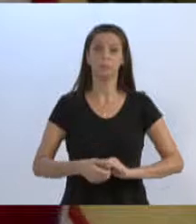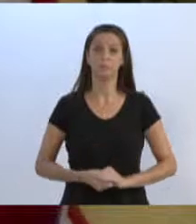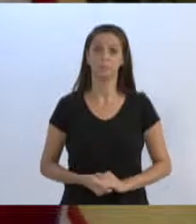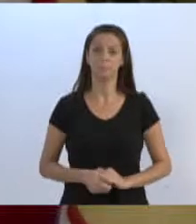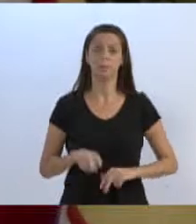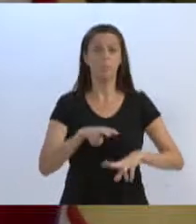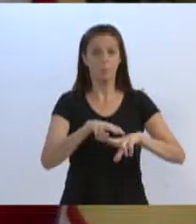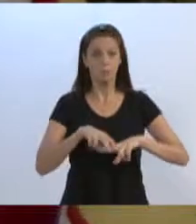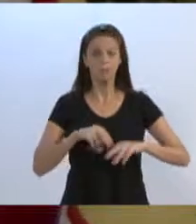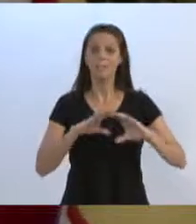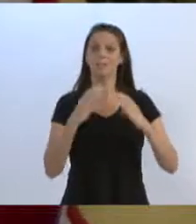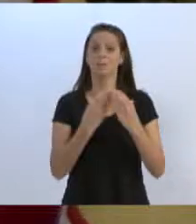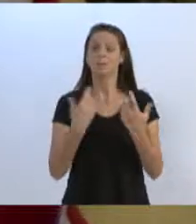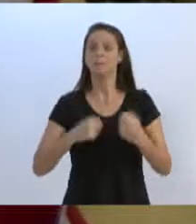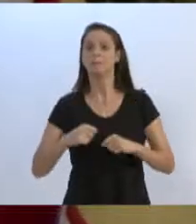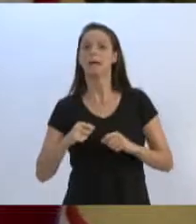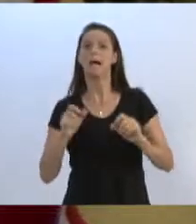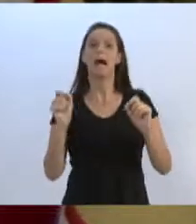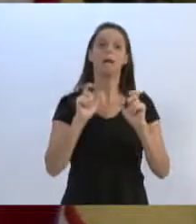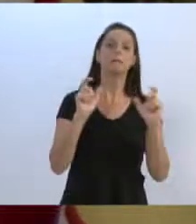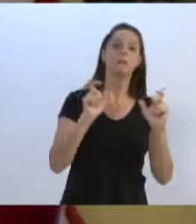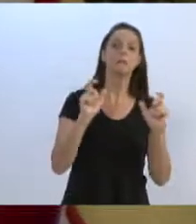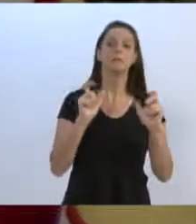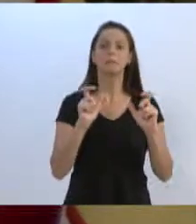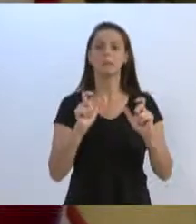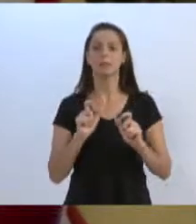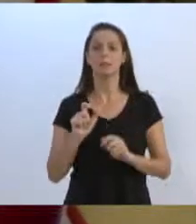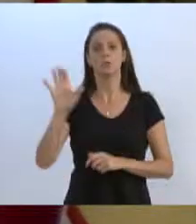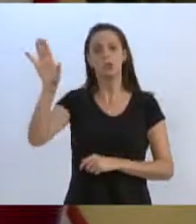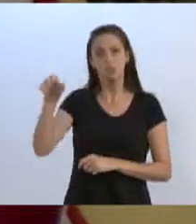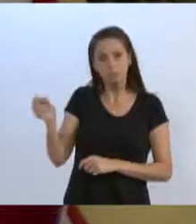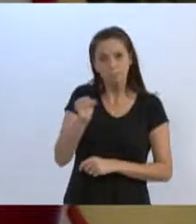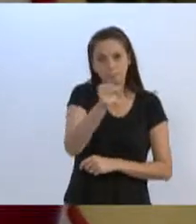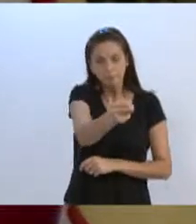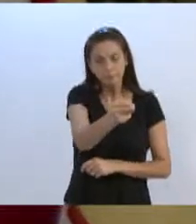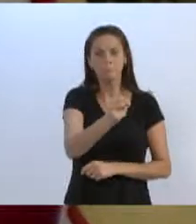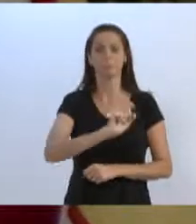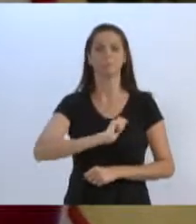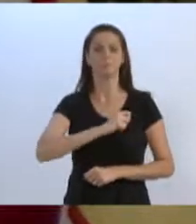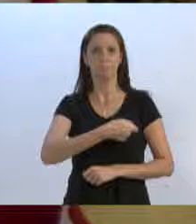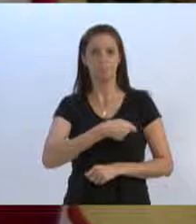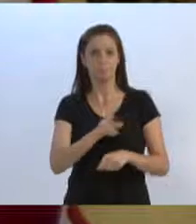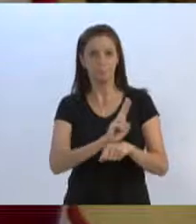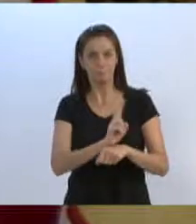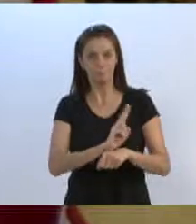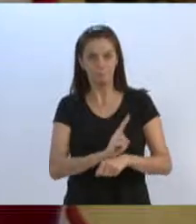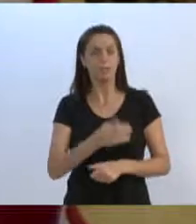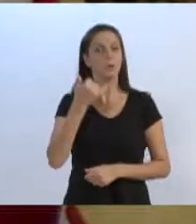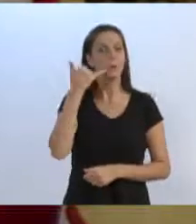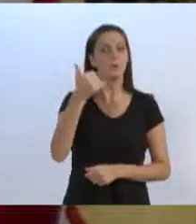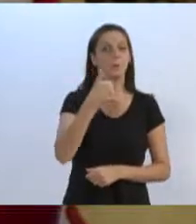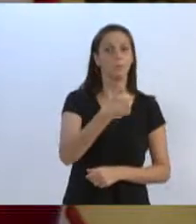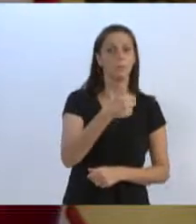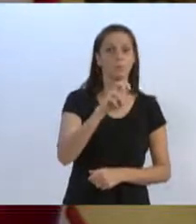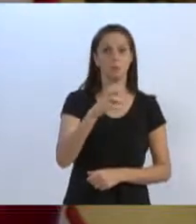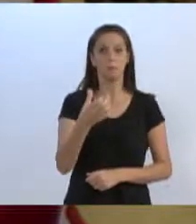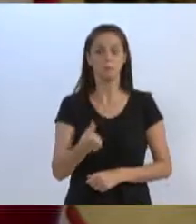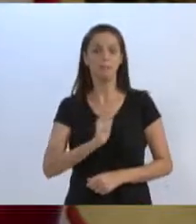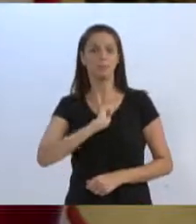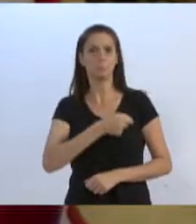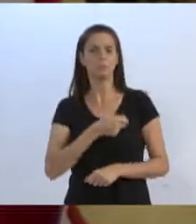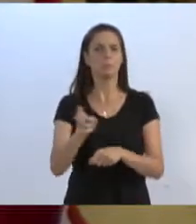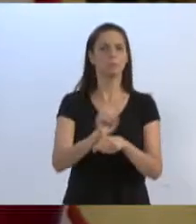isso, a comunidade tem que estar atenta e chamar a fiscalização, ligar para o 156, solicitar a presença de um fiscal para atuar